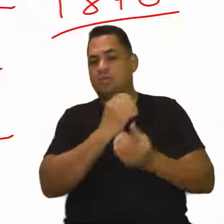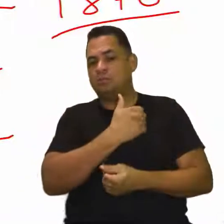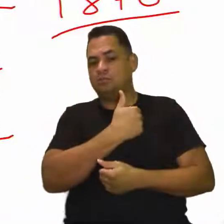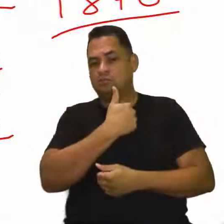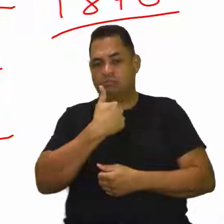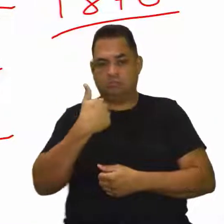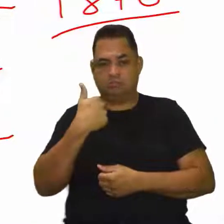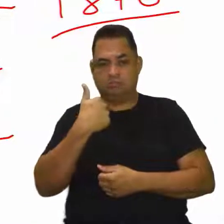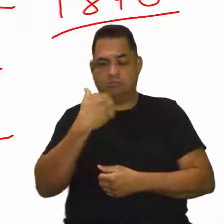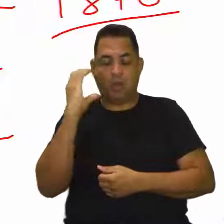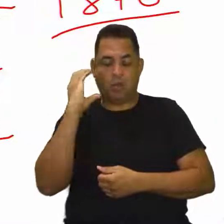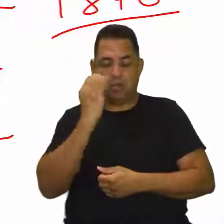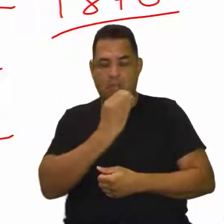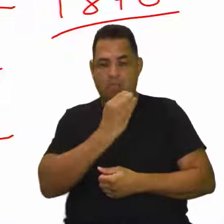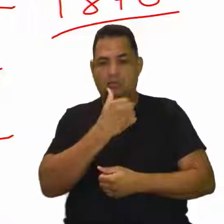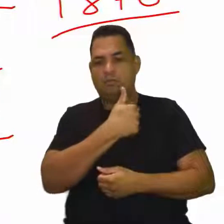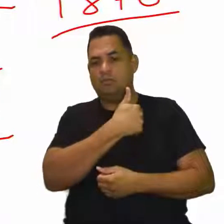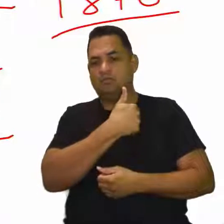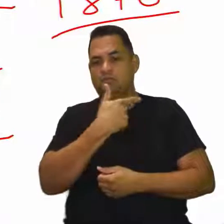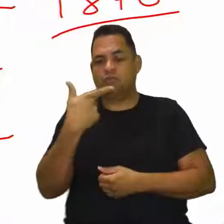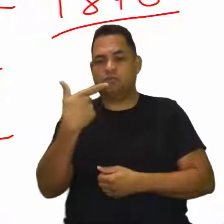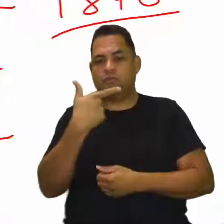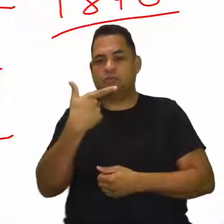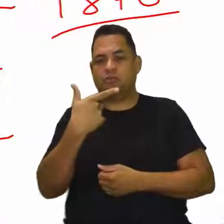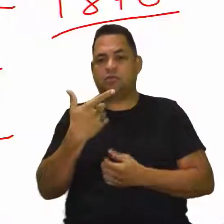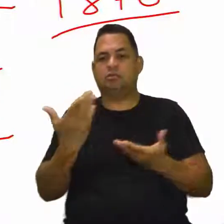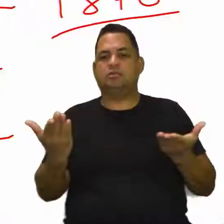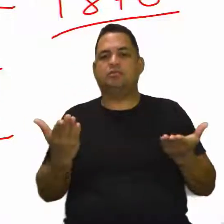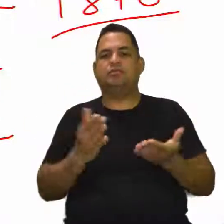estava comprometida com o Conde Deu, da